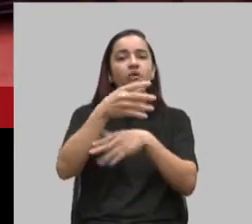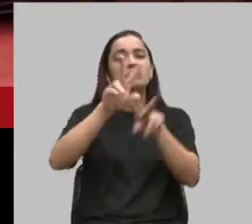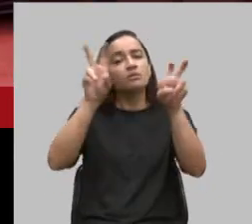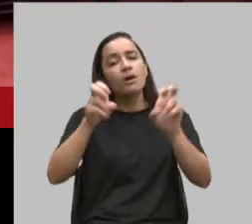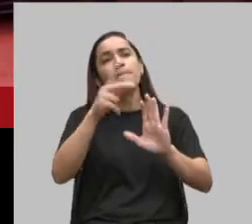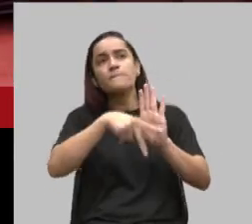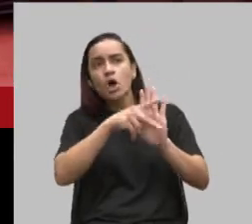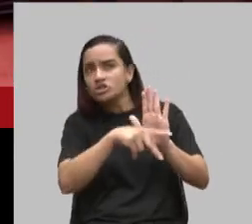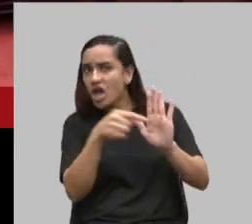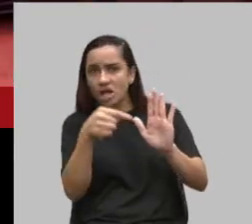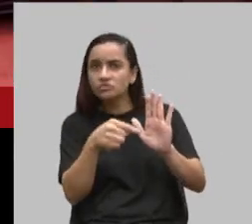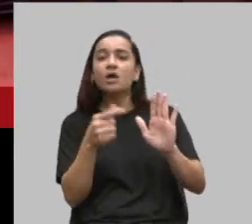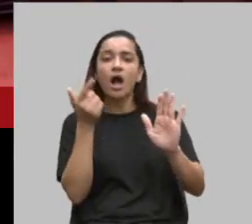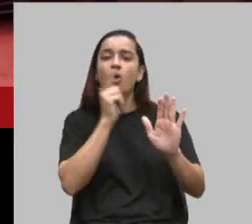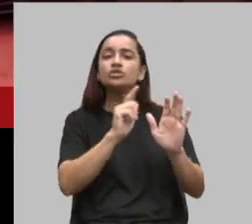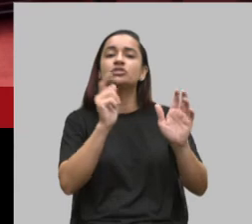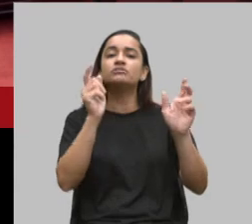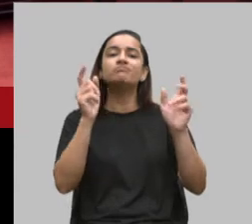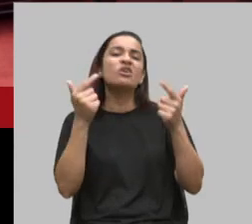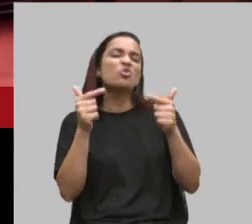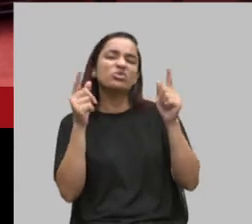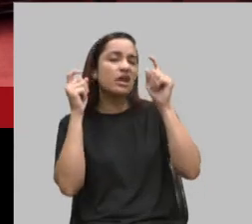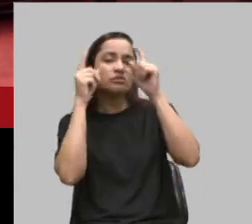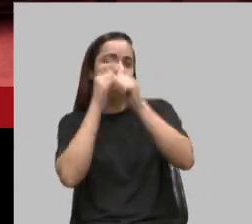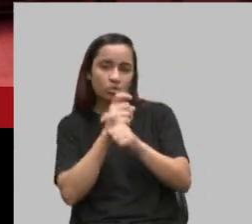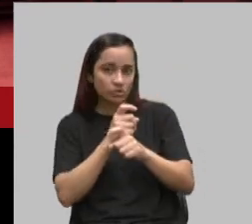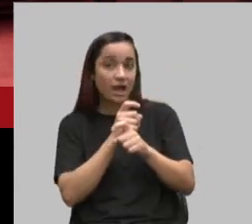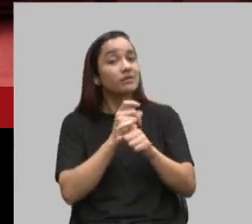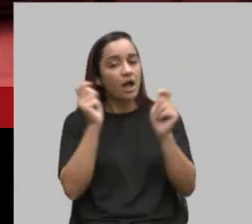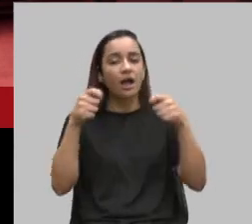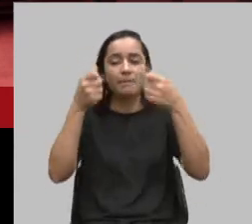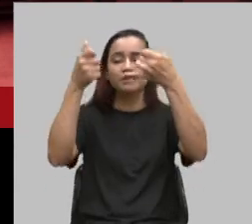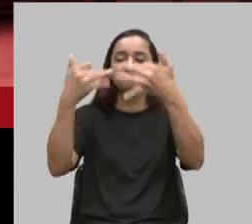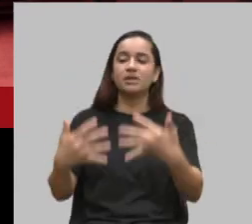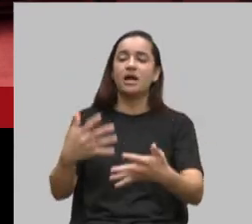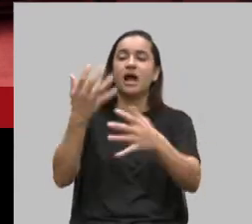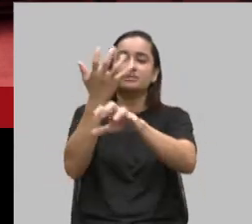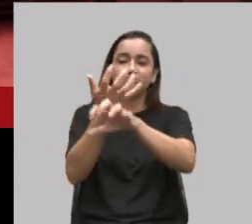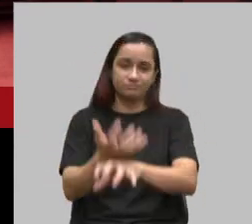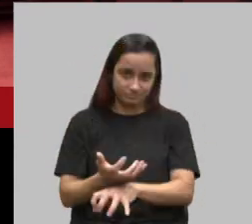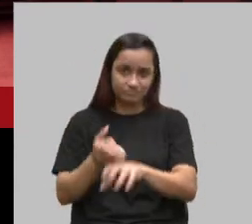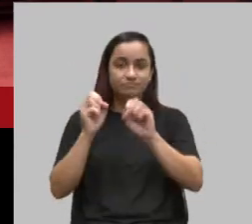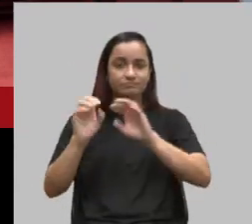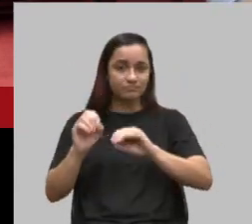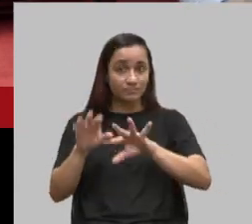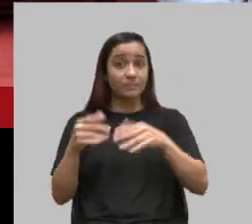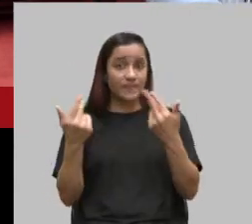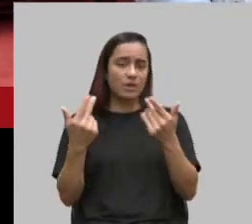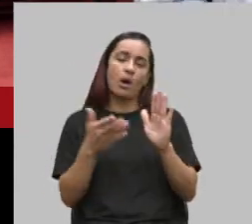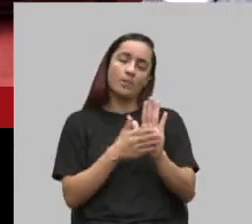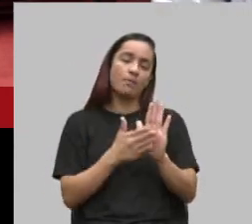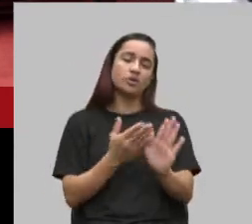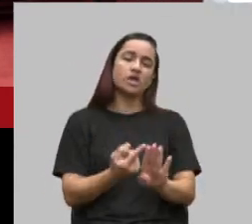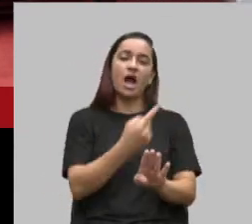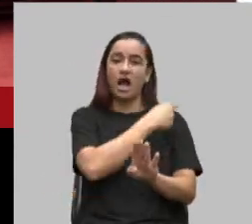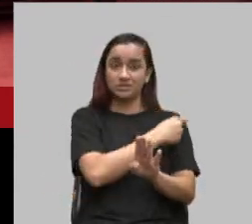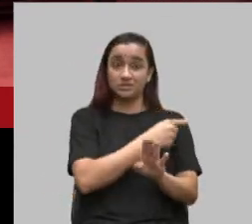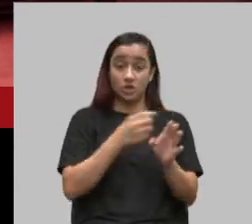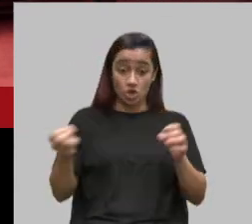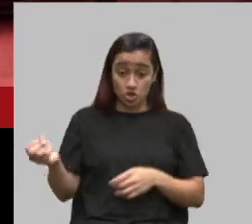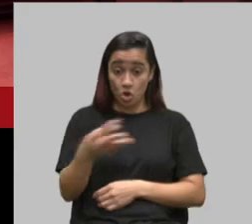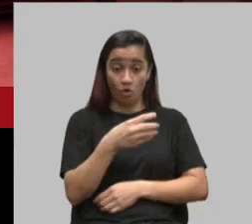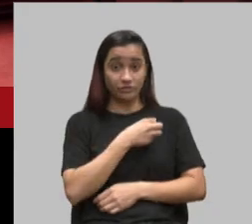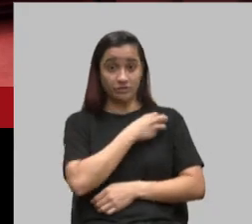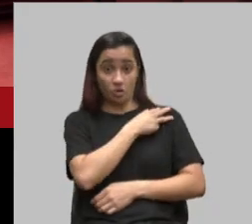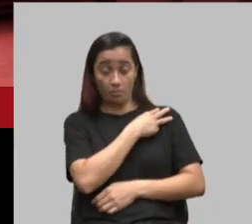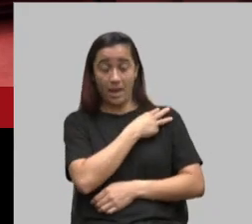terão tanta dificuldade em explicar matérias Como dito aqui na proposta anterior o novo ensino médio veio com tudo o